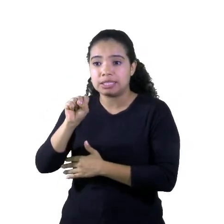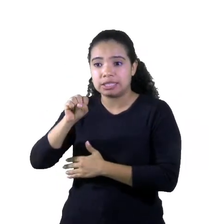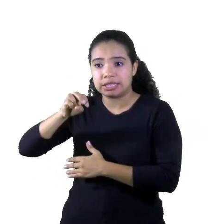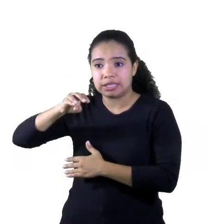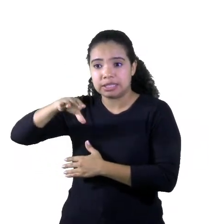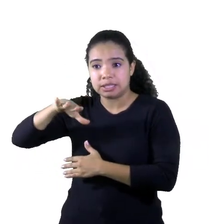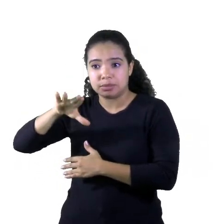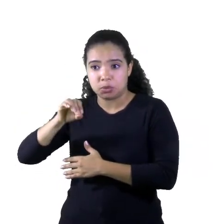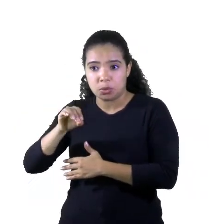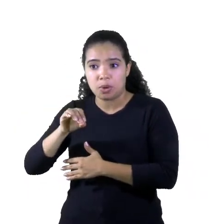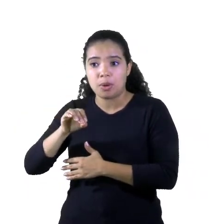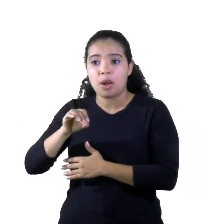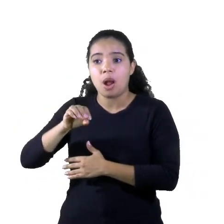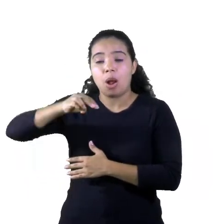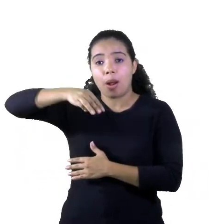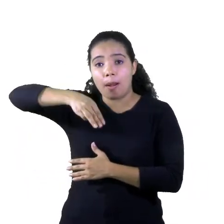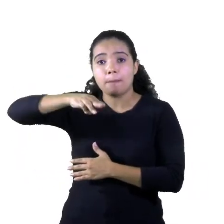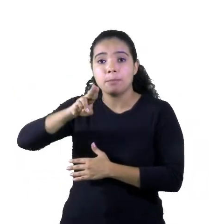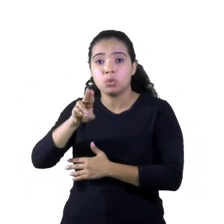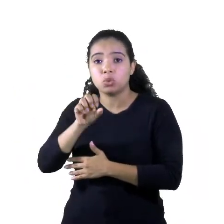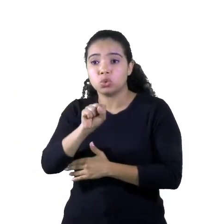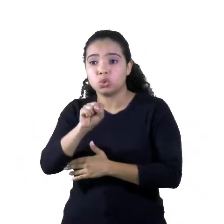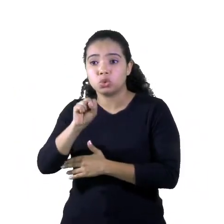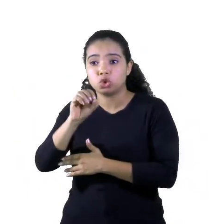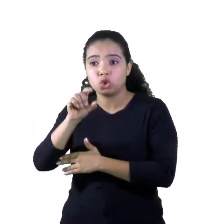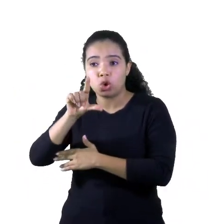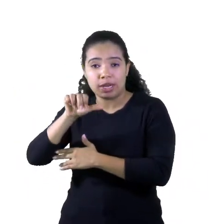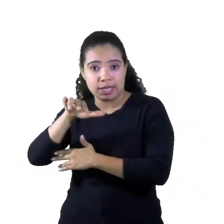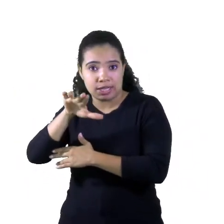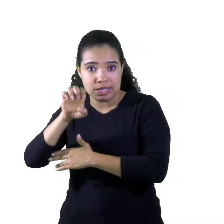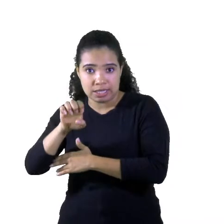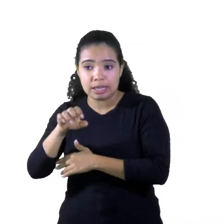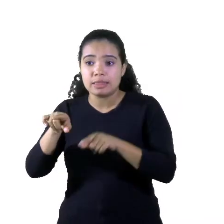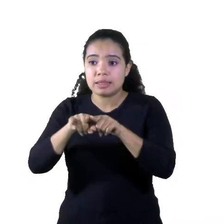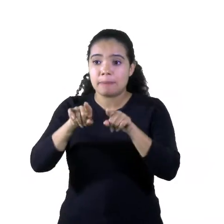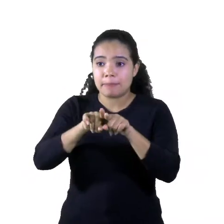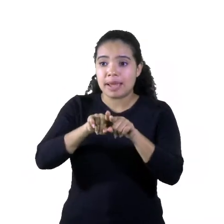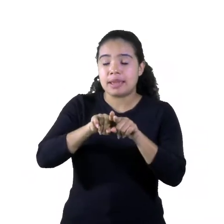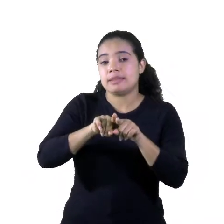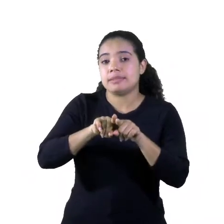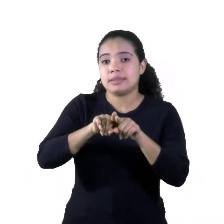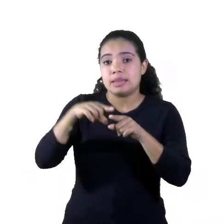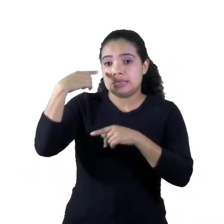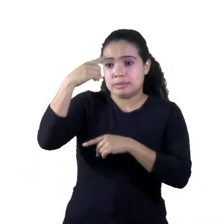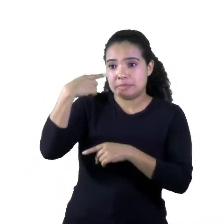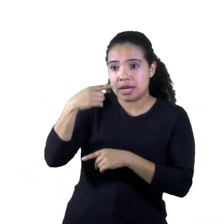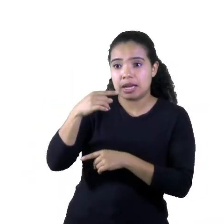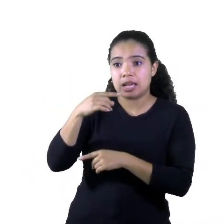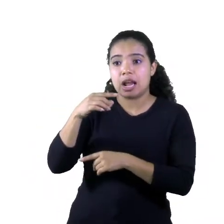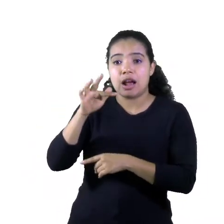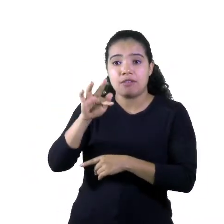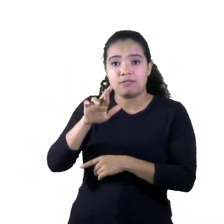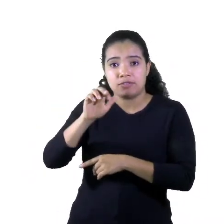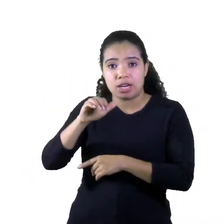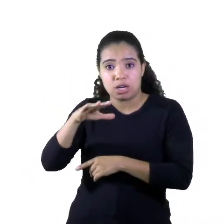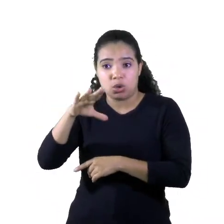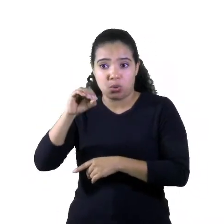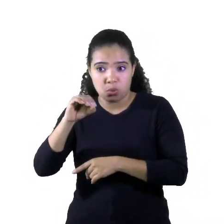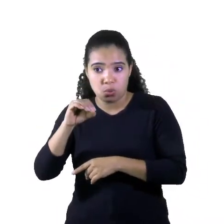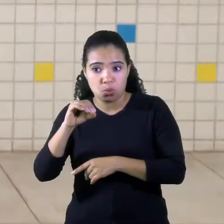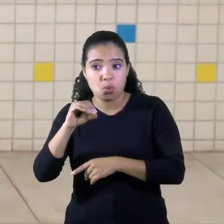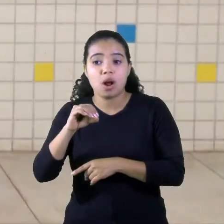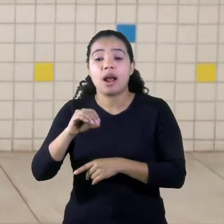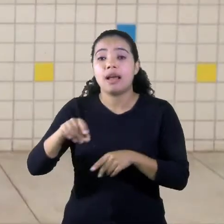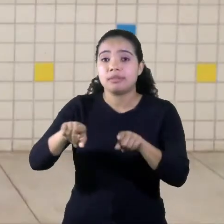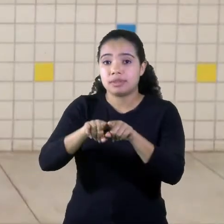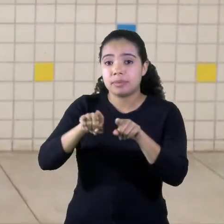Mussolini. Também na Espanha, a gente fala de Francisco Franco e em Portugal, de Salazar. Olha que